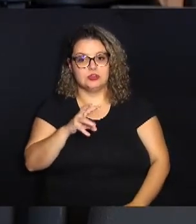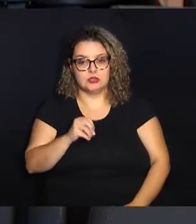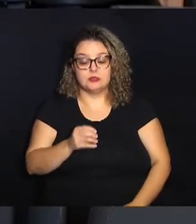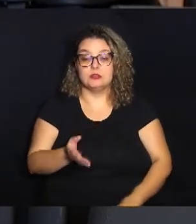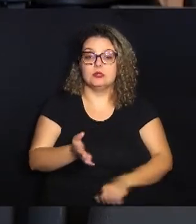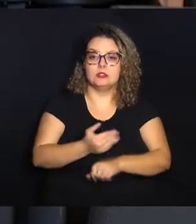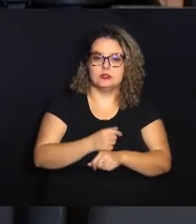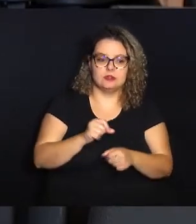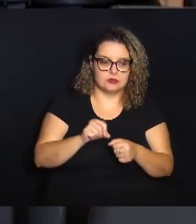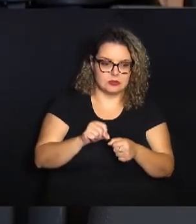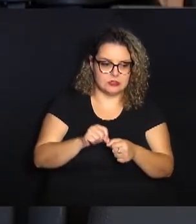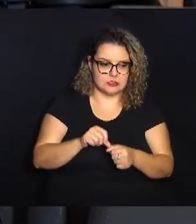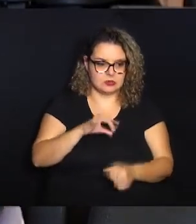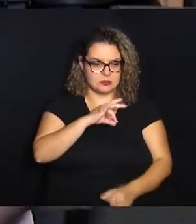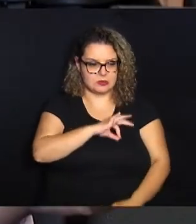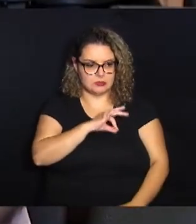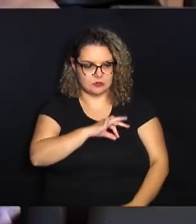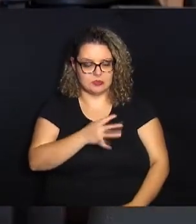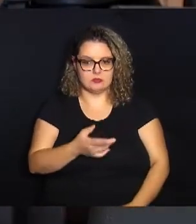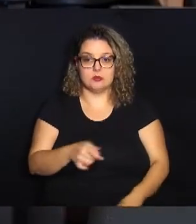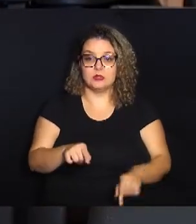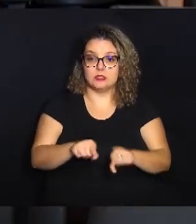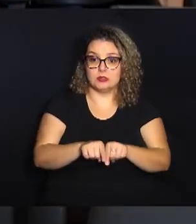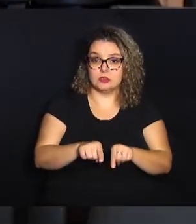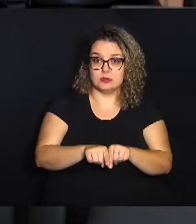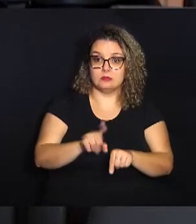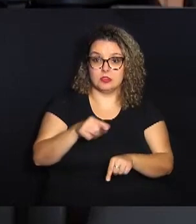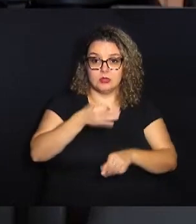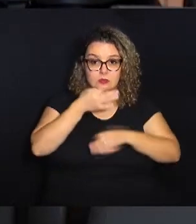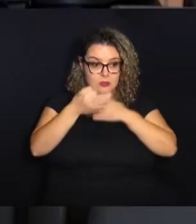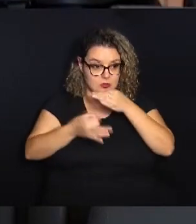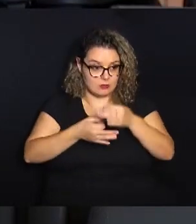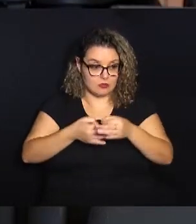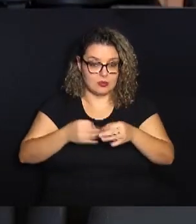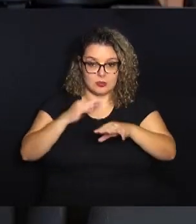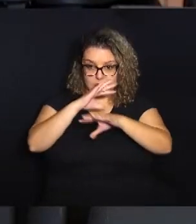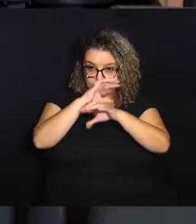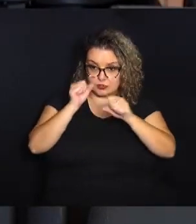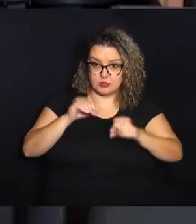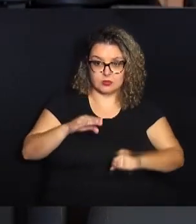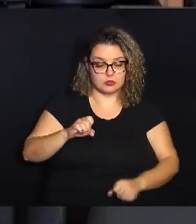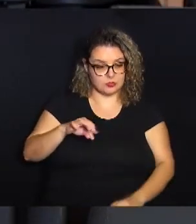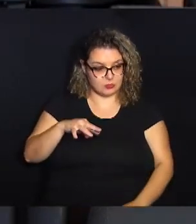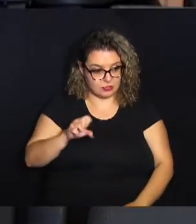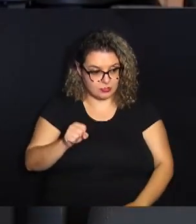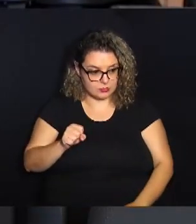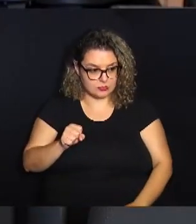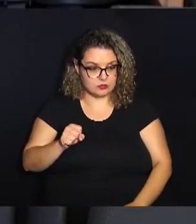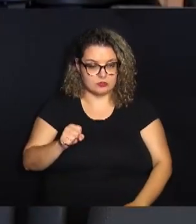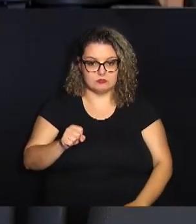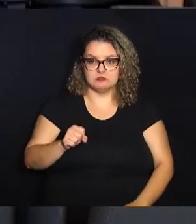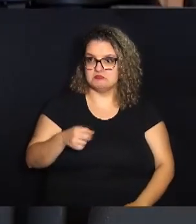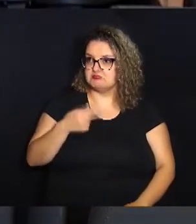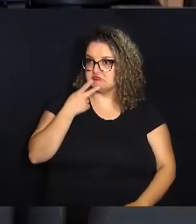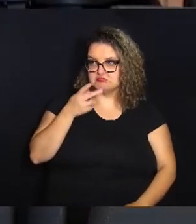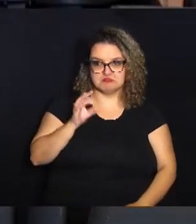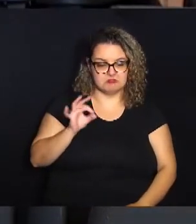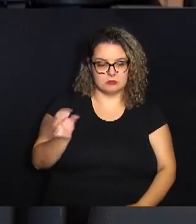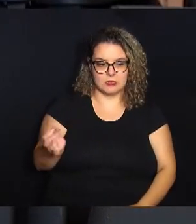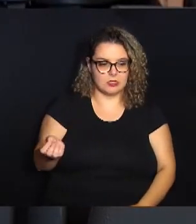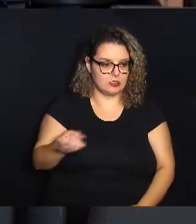remuneração. Isso, inclusive, é criticado pelo Tribunal de Contas, eu não estou trazendo aqui nenhuma questão